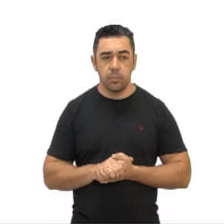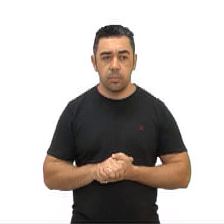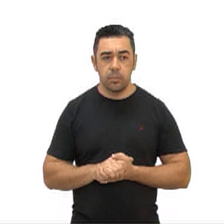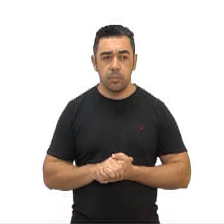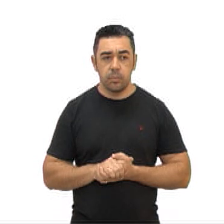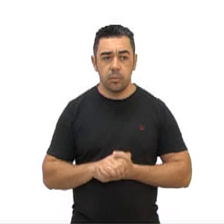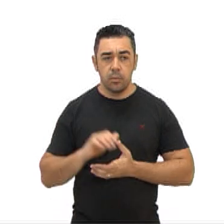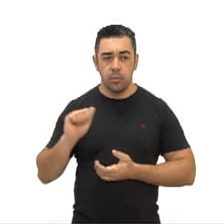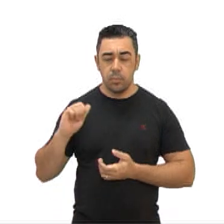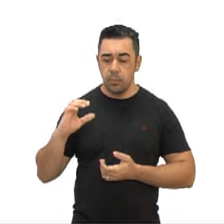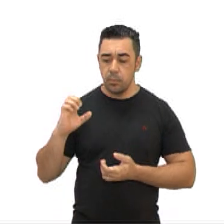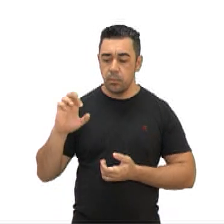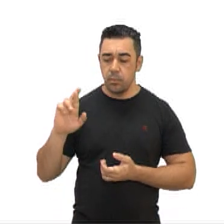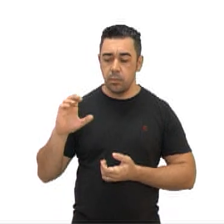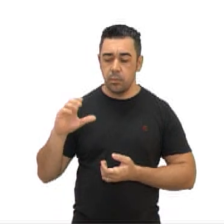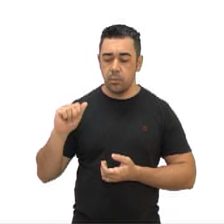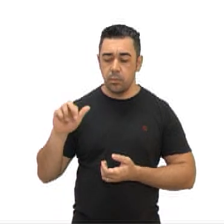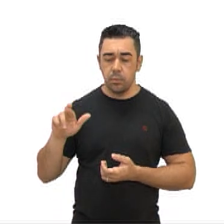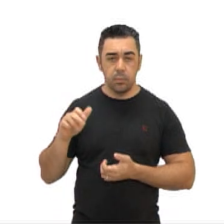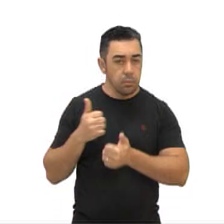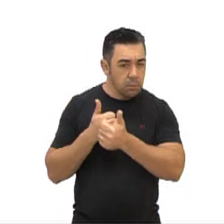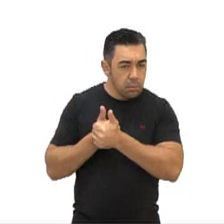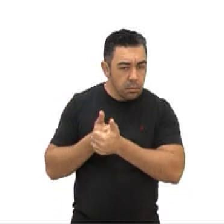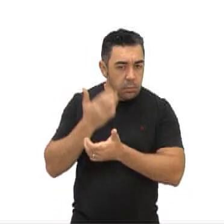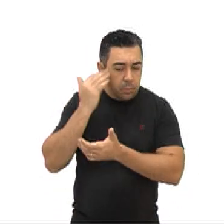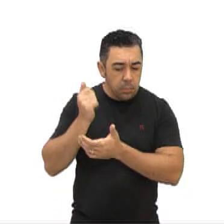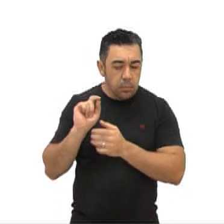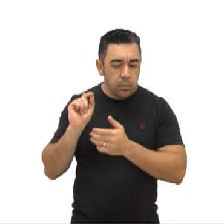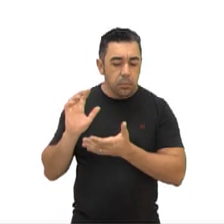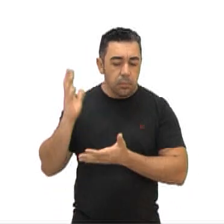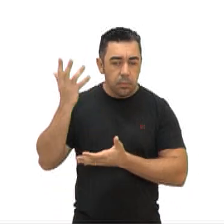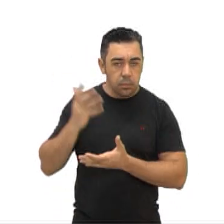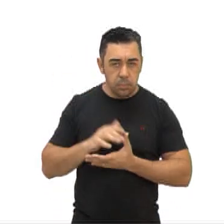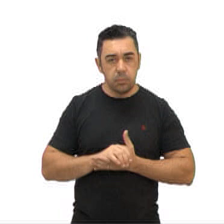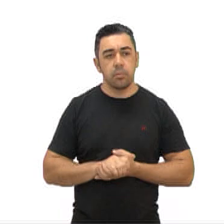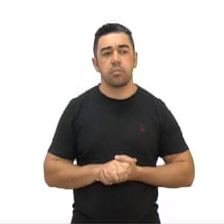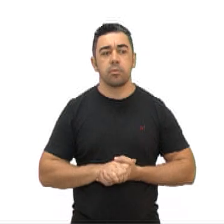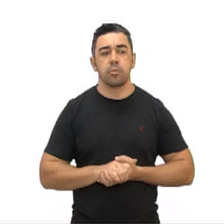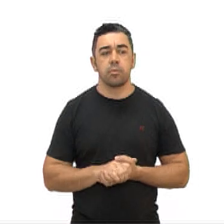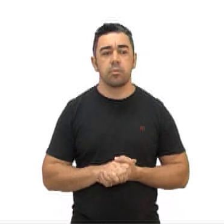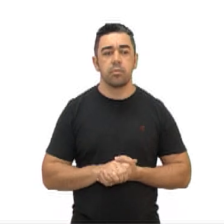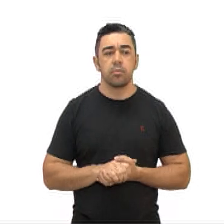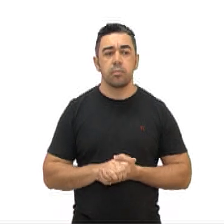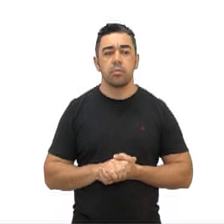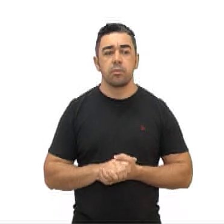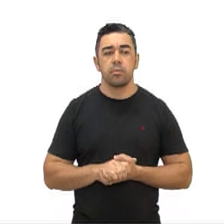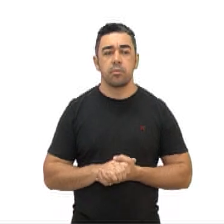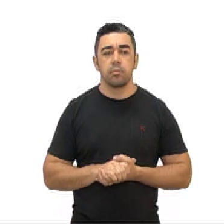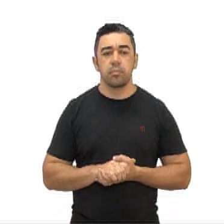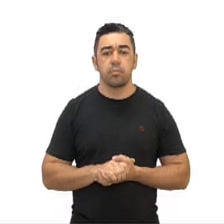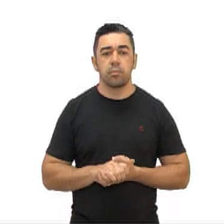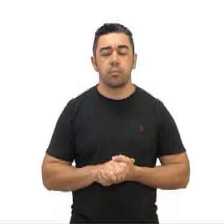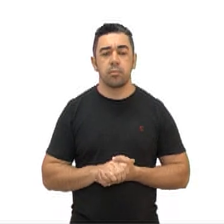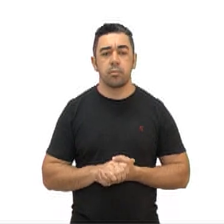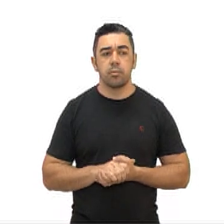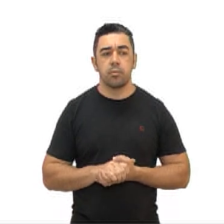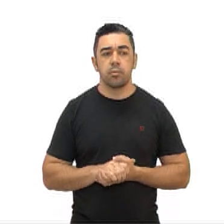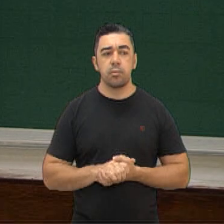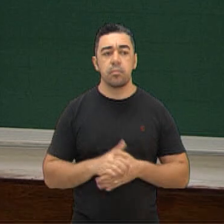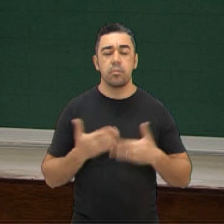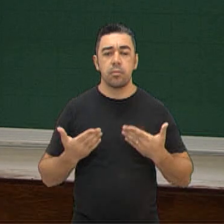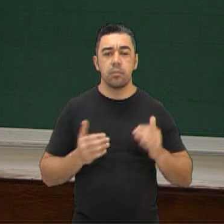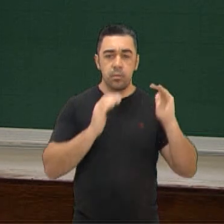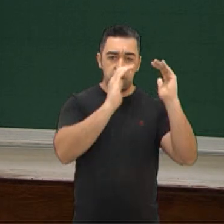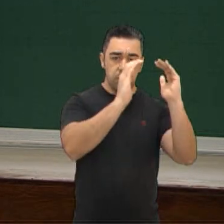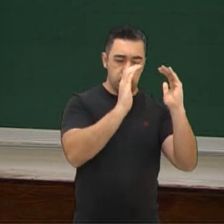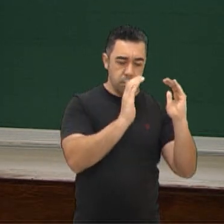aproximar ao leitor ao acontecimento? Ou porque o acontecimento se relaciona com o tema da saúde